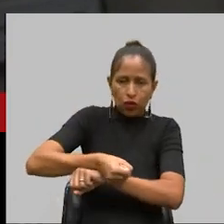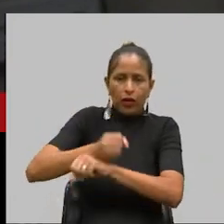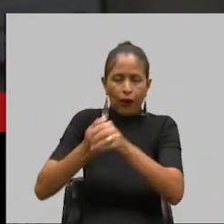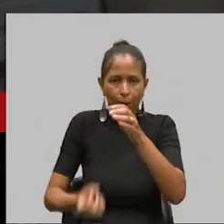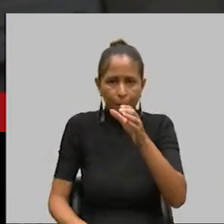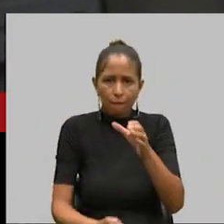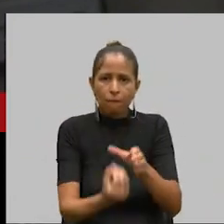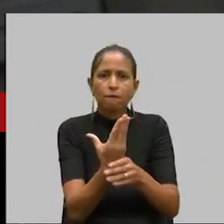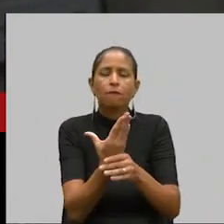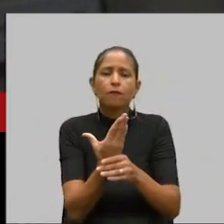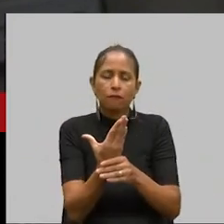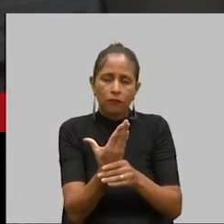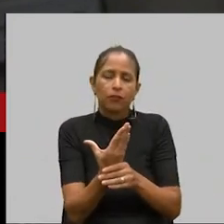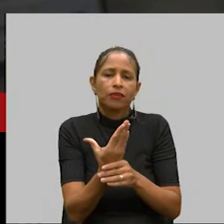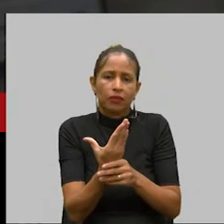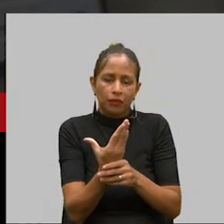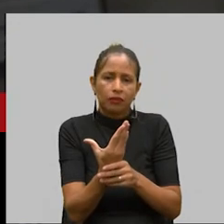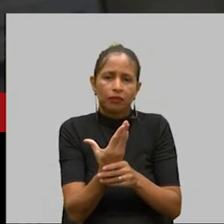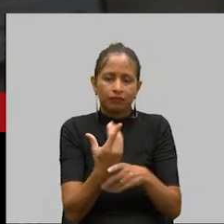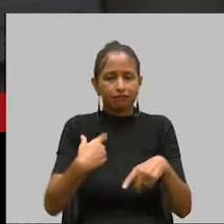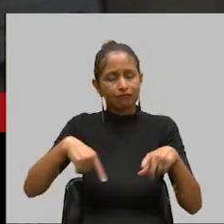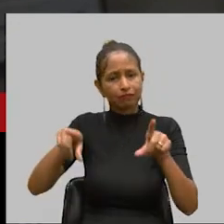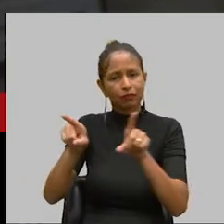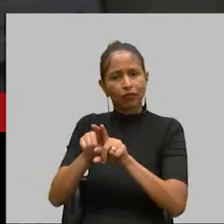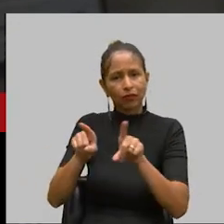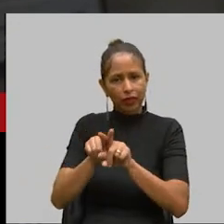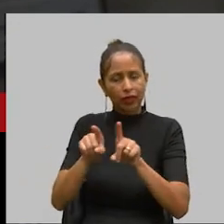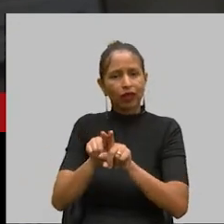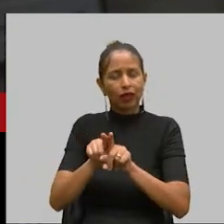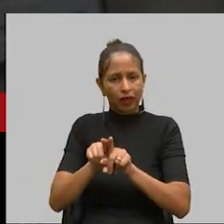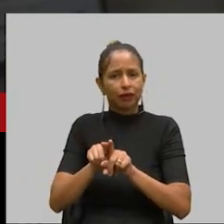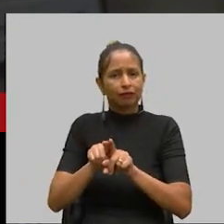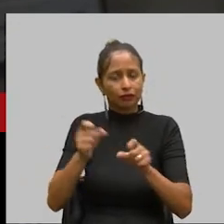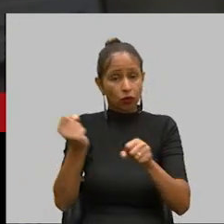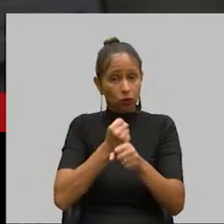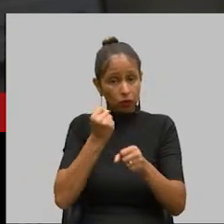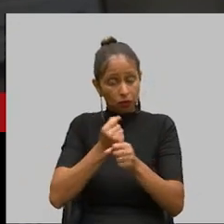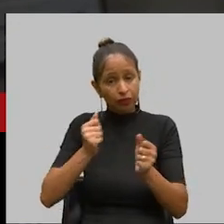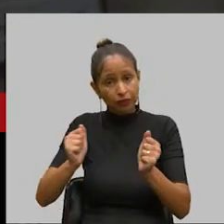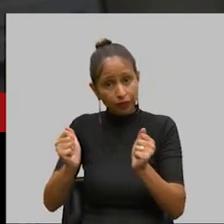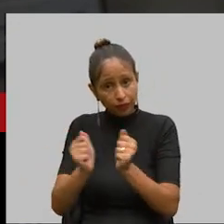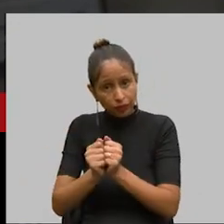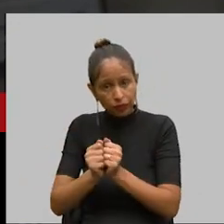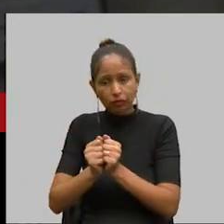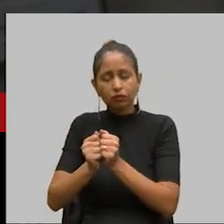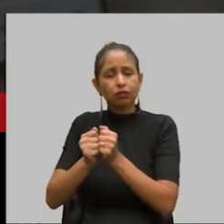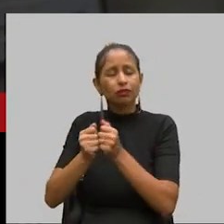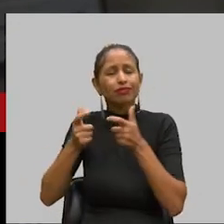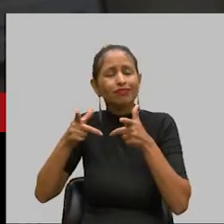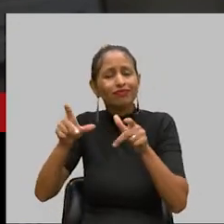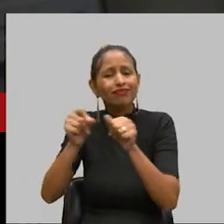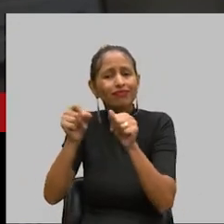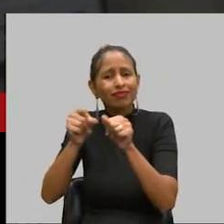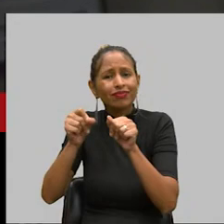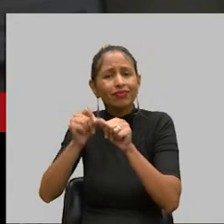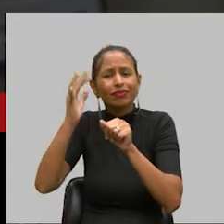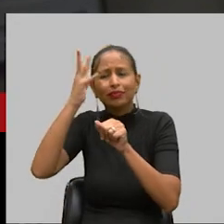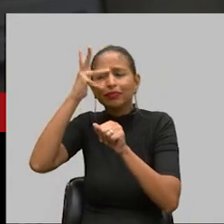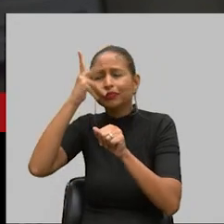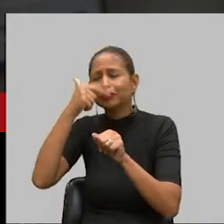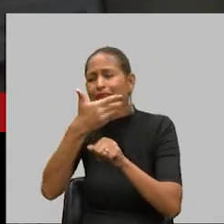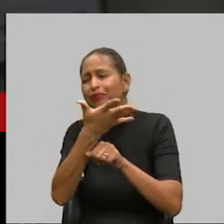nasce para também eh construir junto e beber da fonte das bonitas